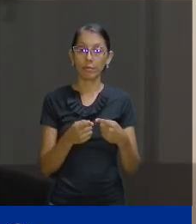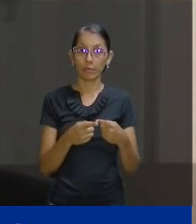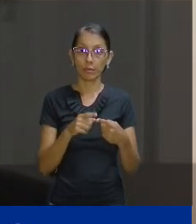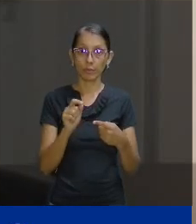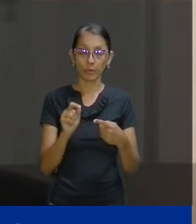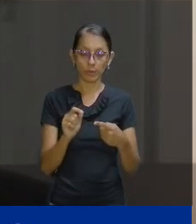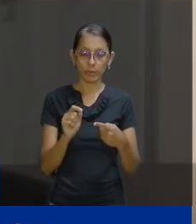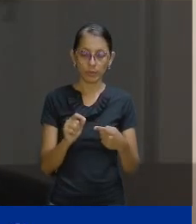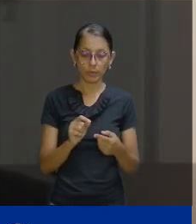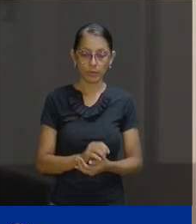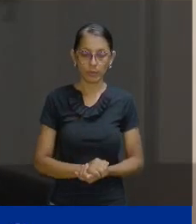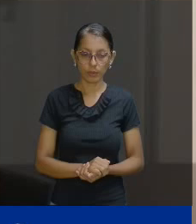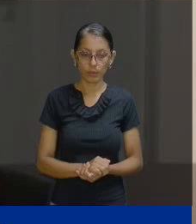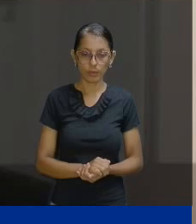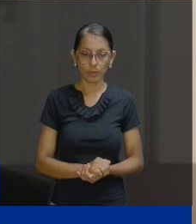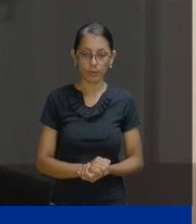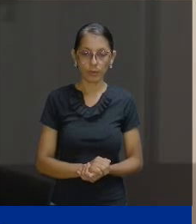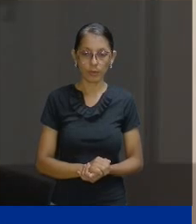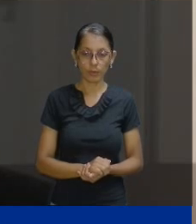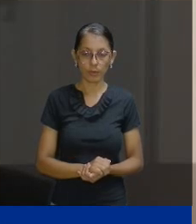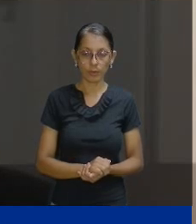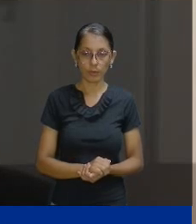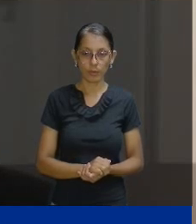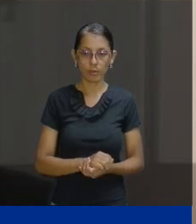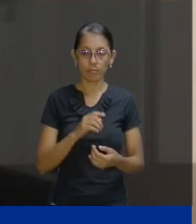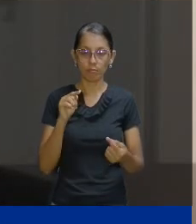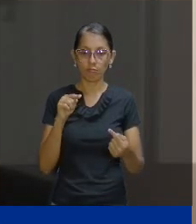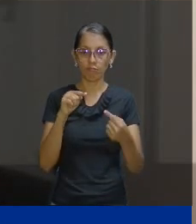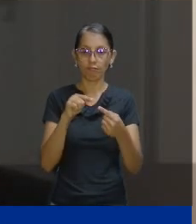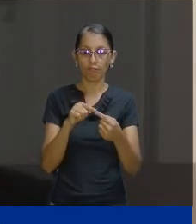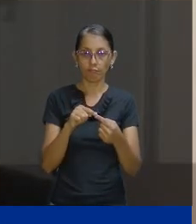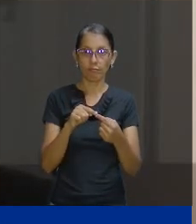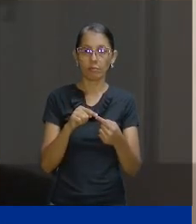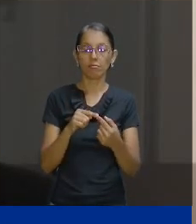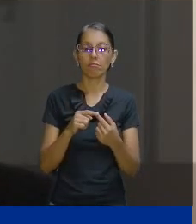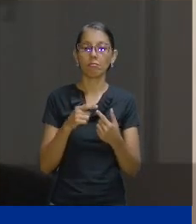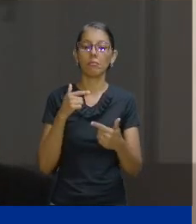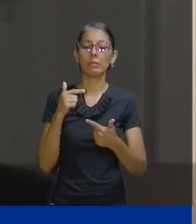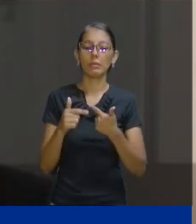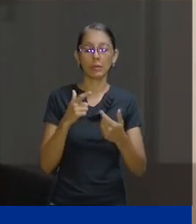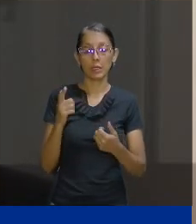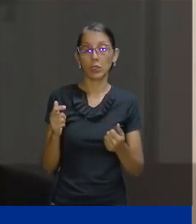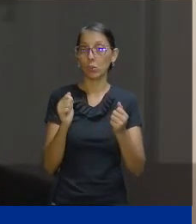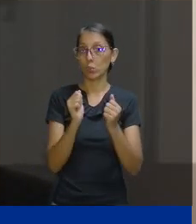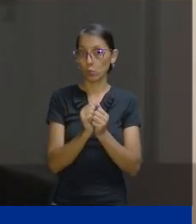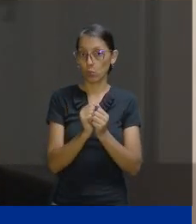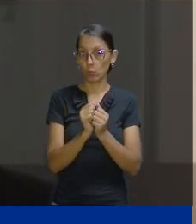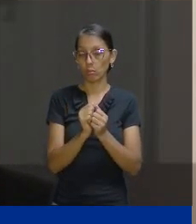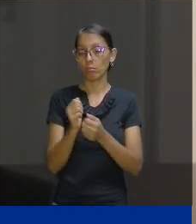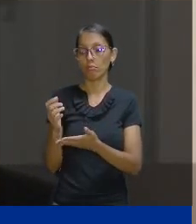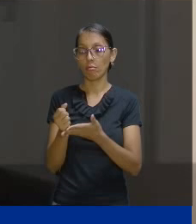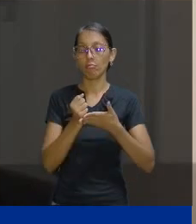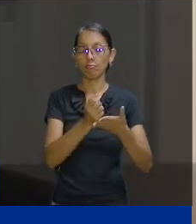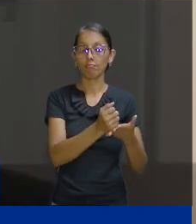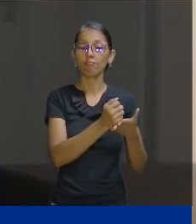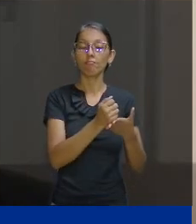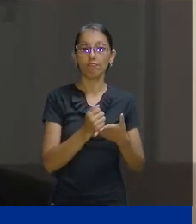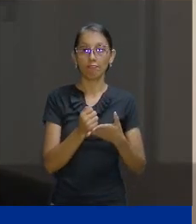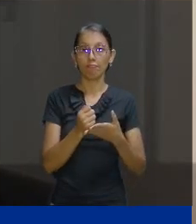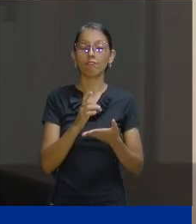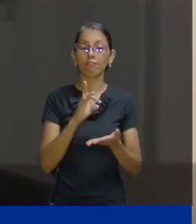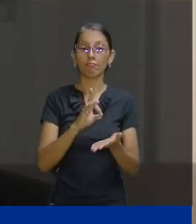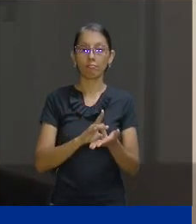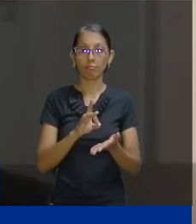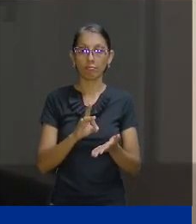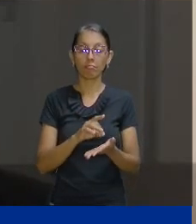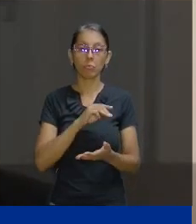considerações, com relação ao fim especial de agir, que o Ministério Público coloca e é integrado ao artigo 41A